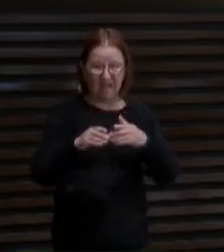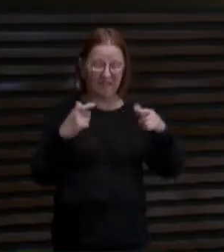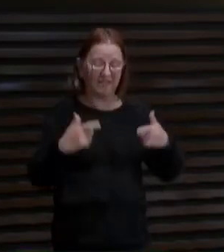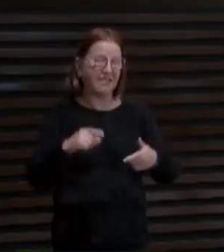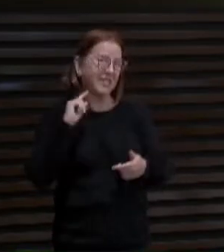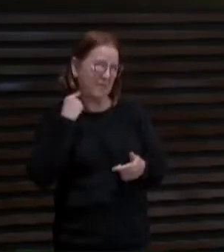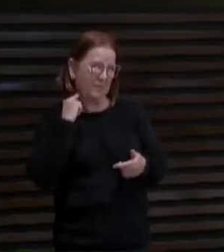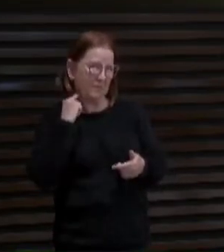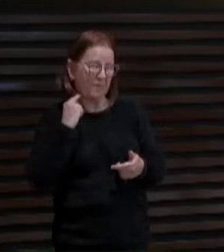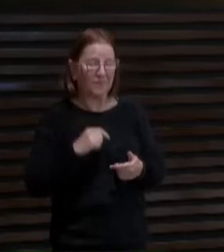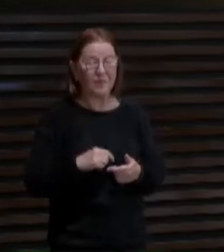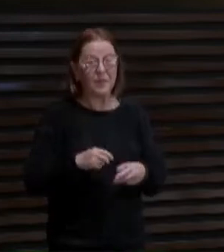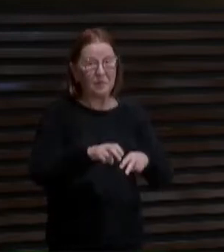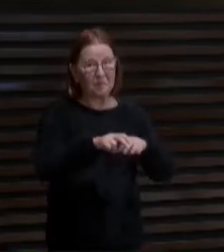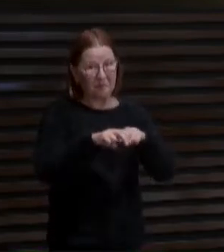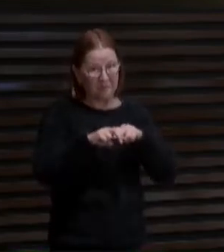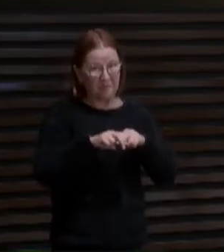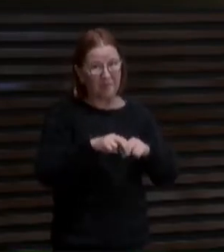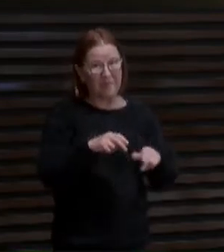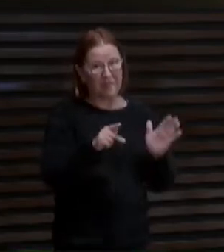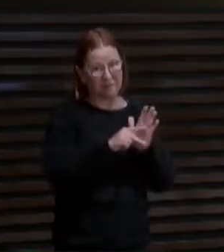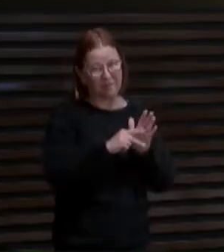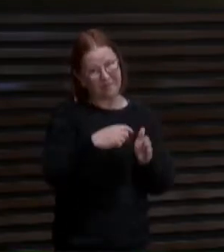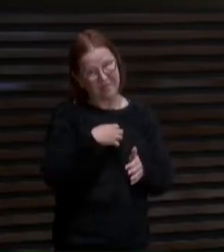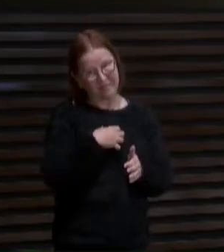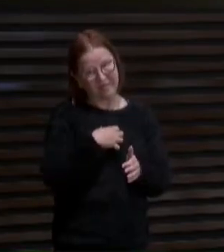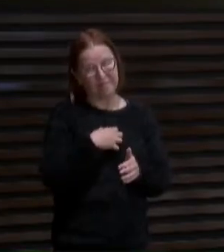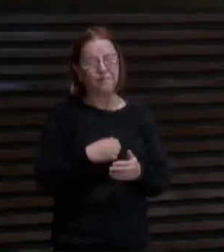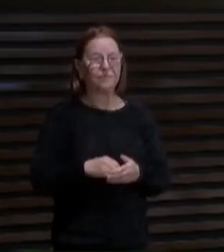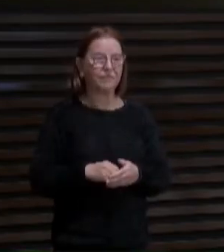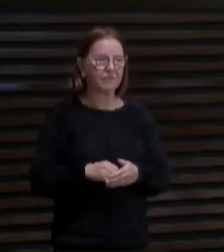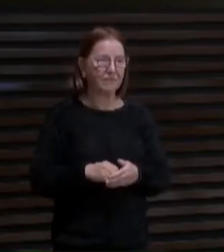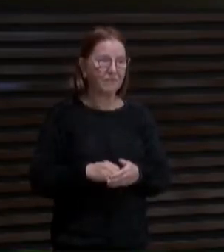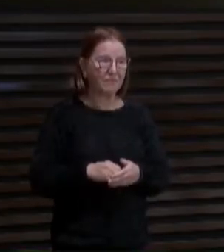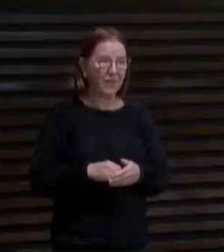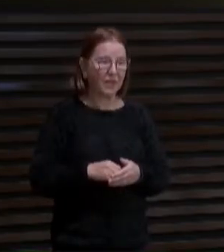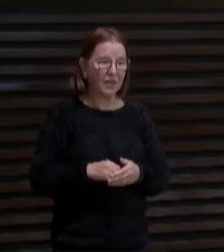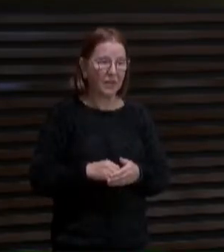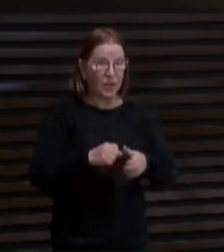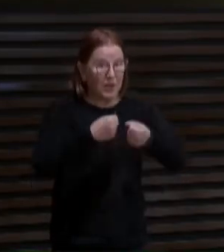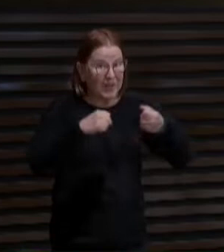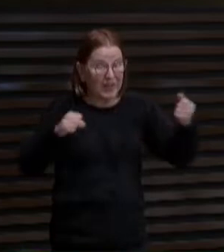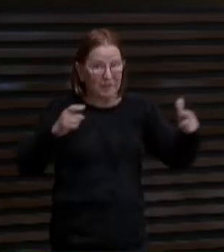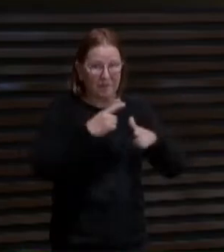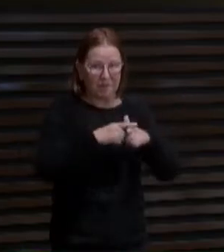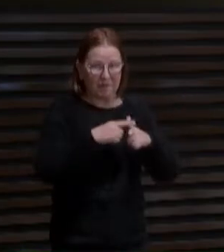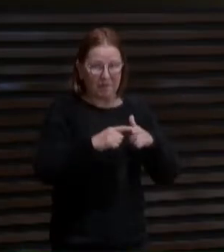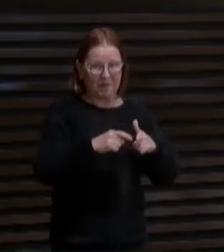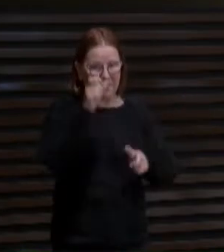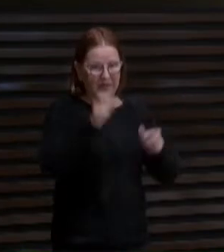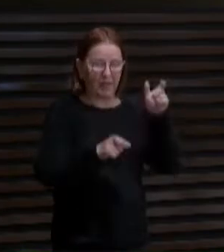meus queridos o nosso grande problema o grande problema do ser humano resume-se numa